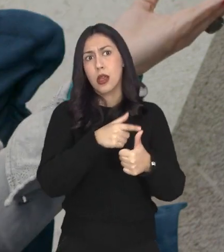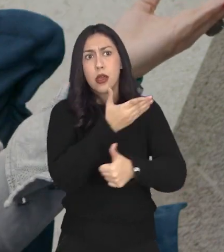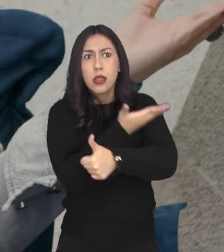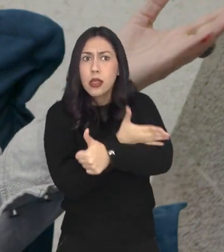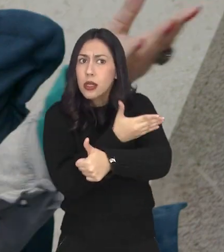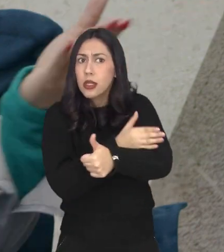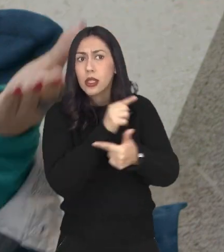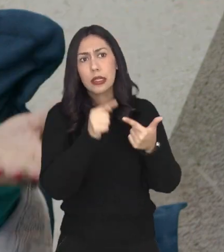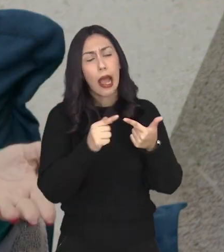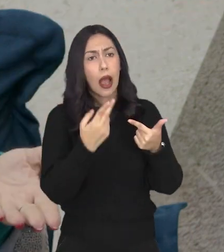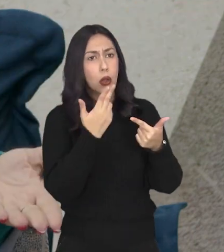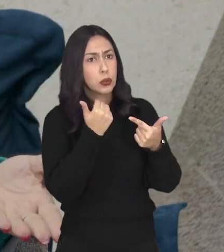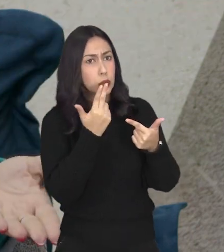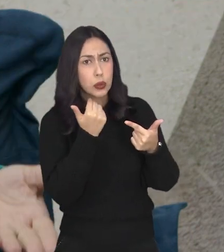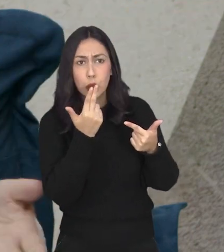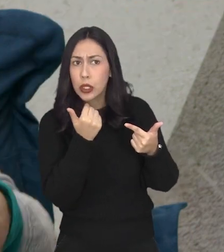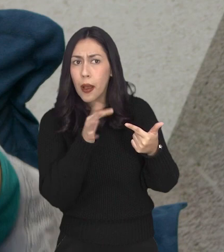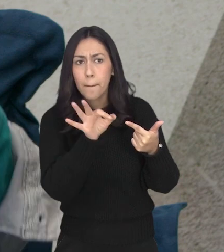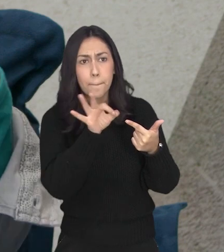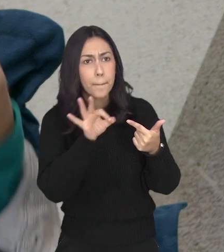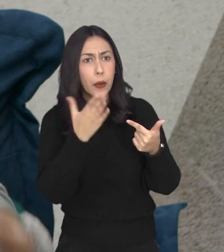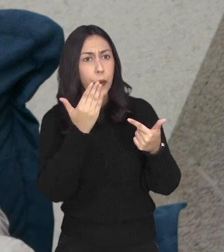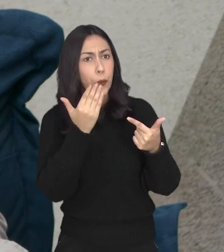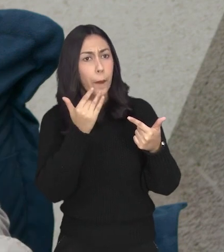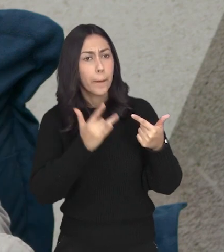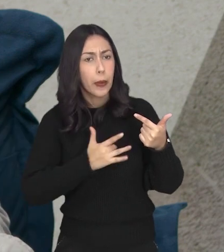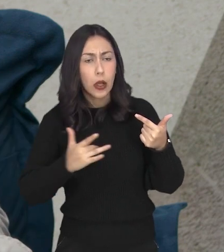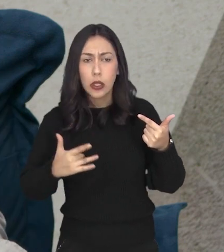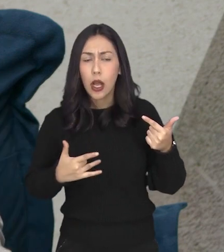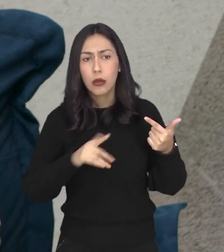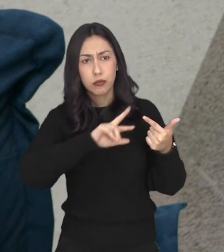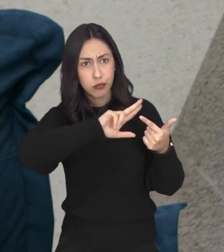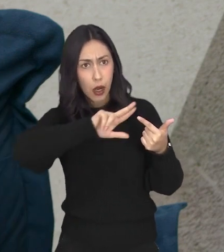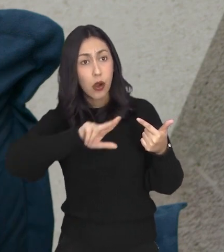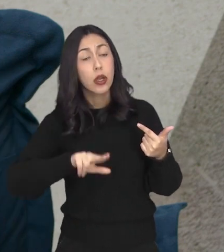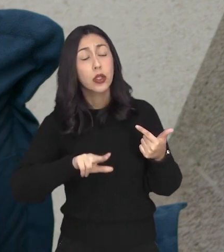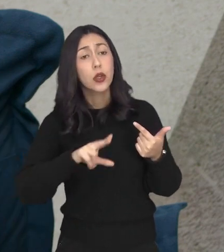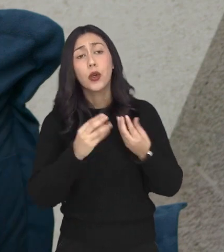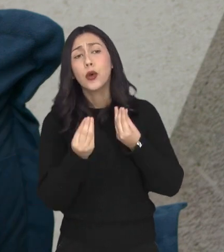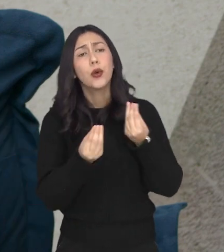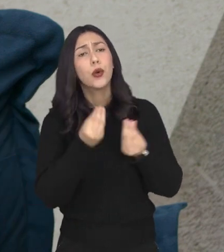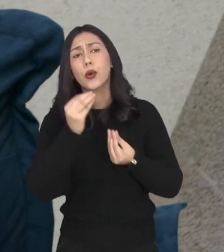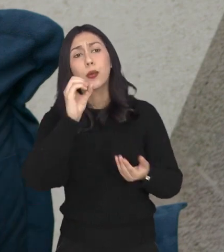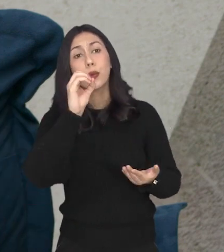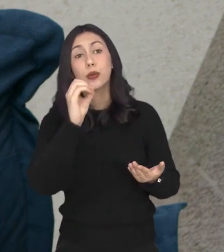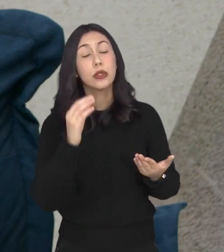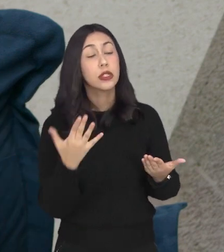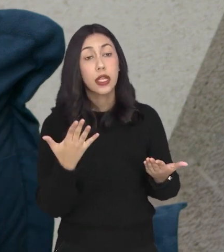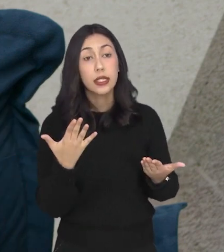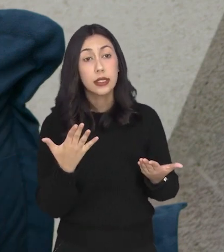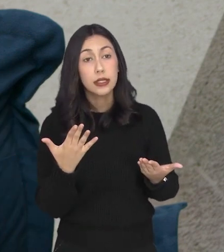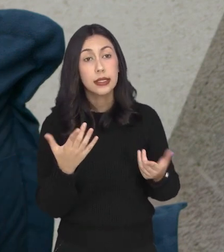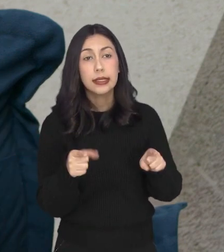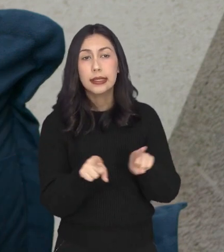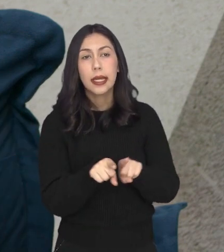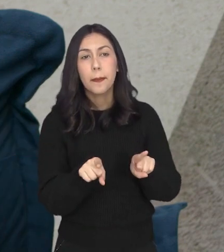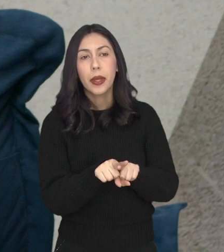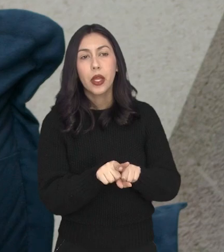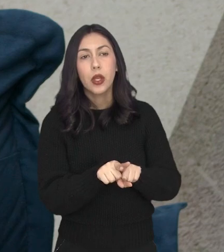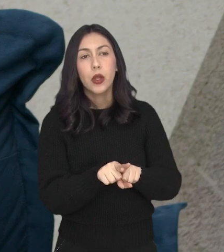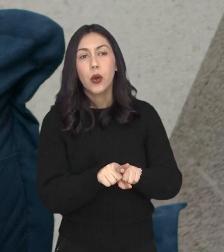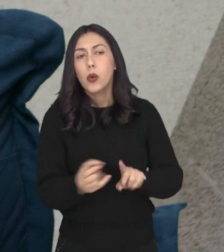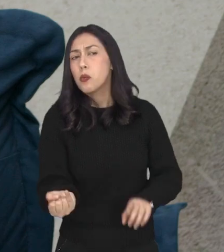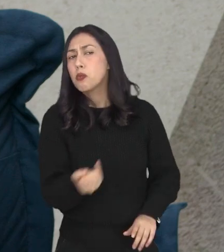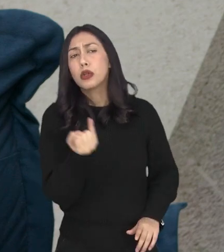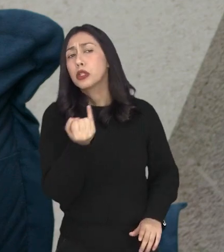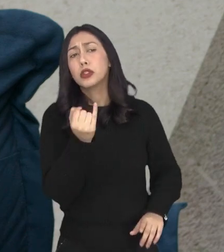educador físico, deve ter uma nutricionista cuidando da alimentação desses atletas e tudo mais. Como que funciona isso e qual